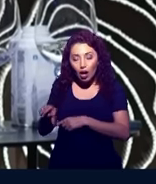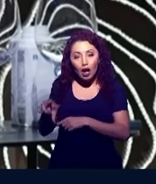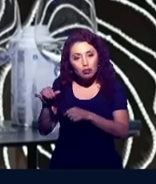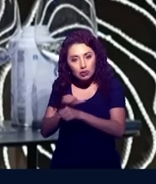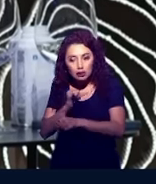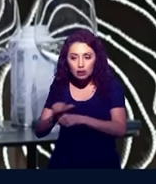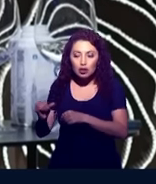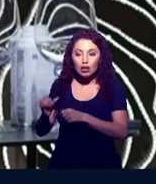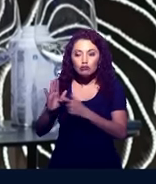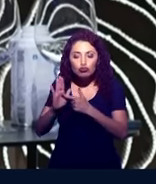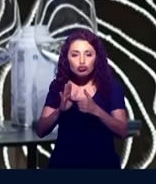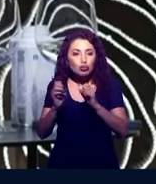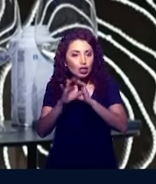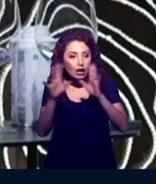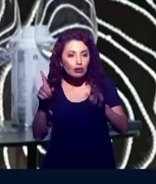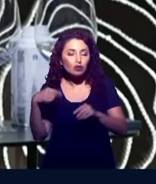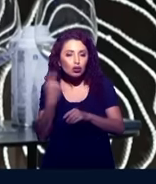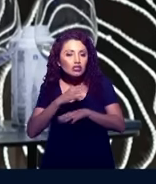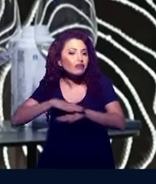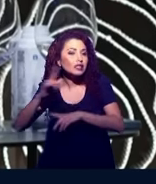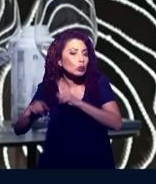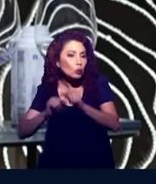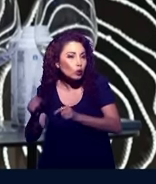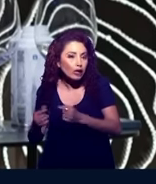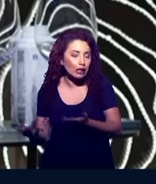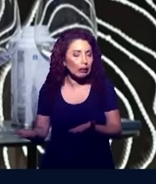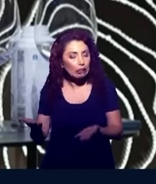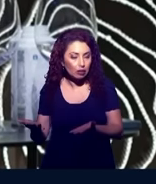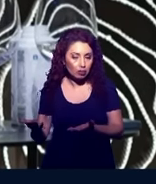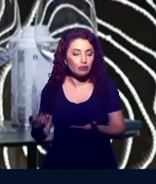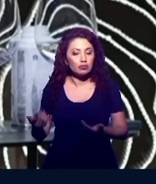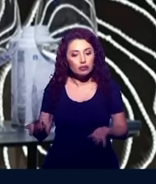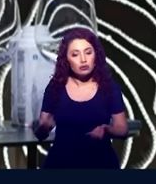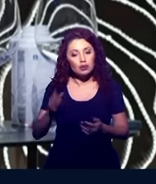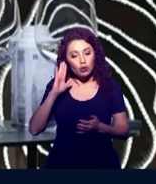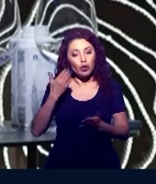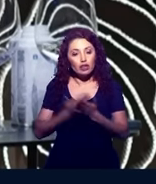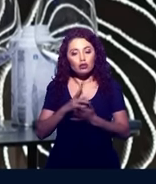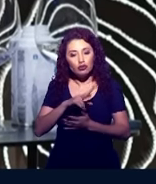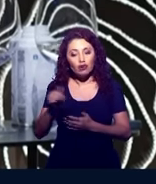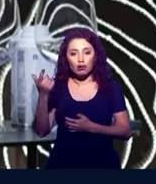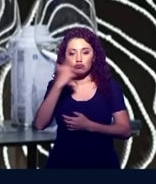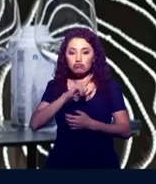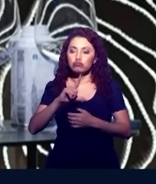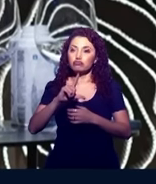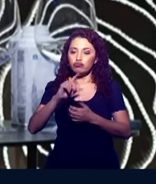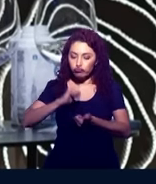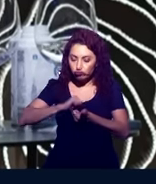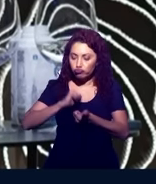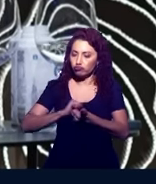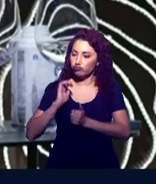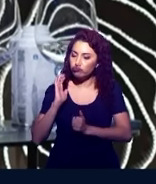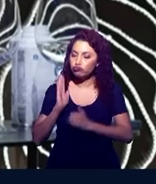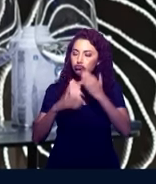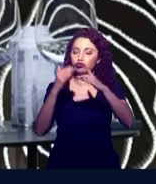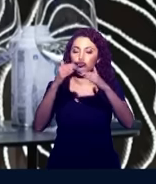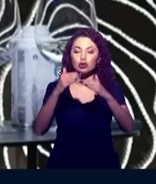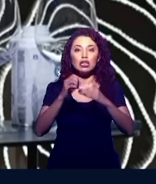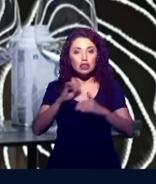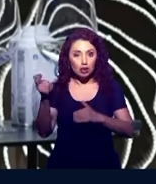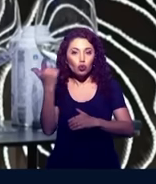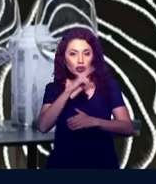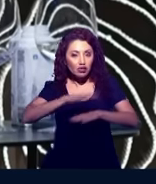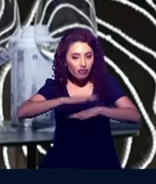você efetivamente vai fazer Então na verdade eu penso que nós vamos dar um salto de qualidade muito importante com a reforma e tem outra